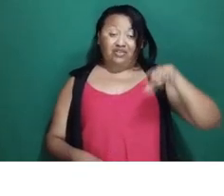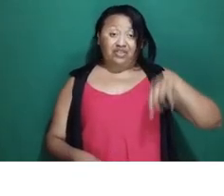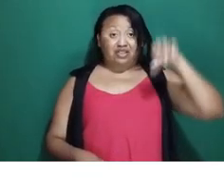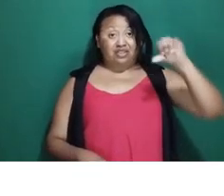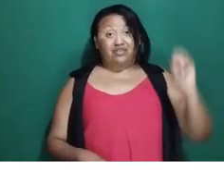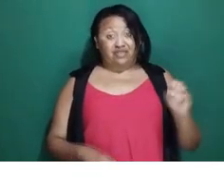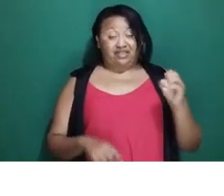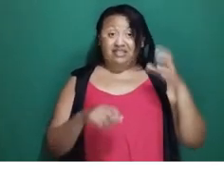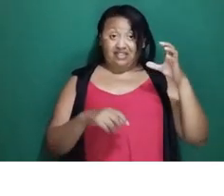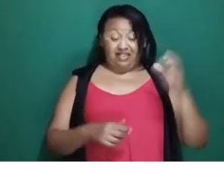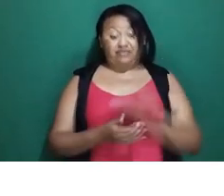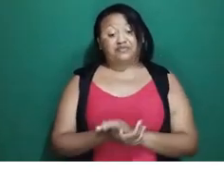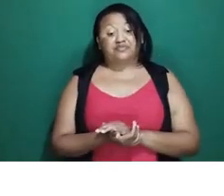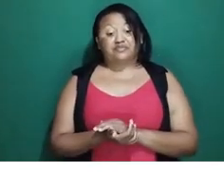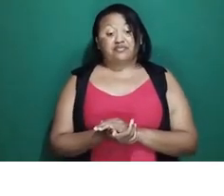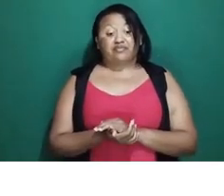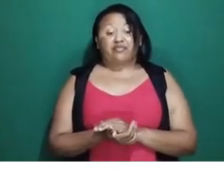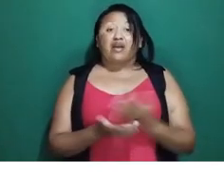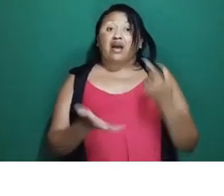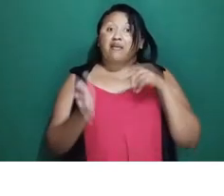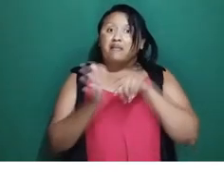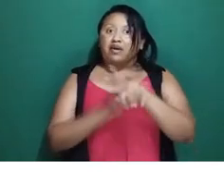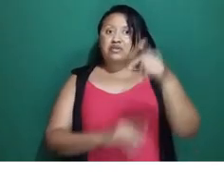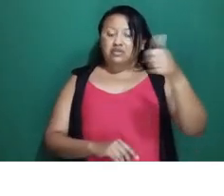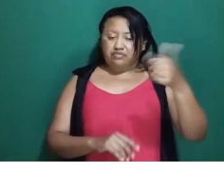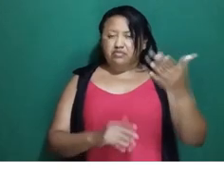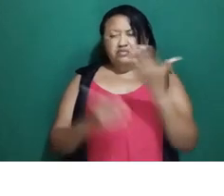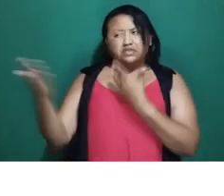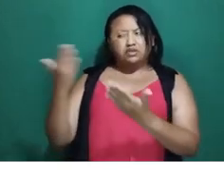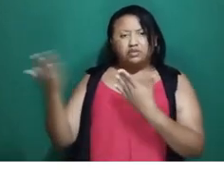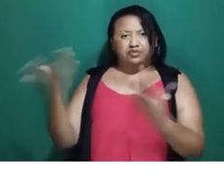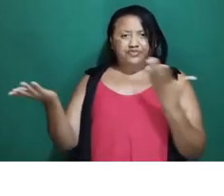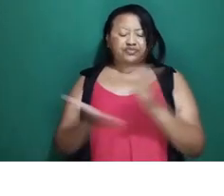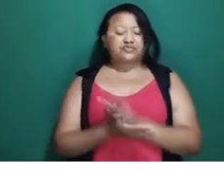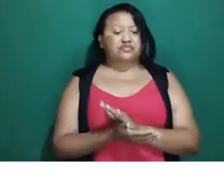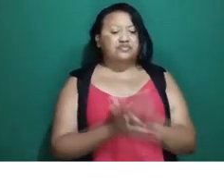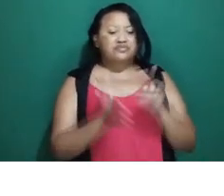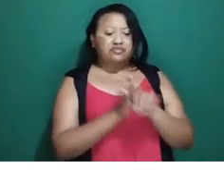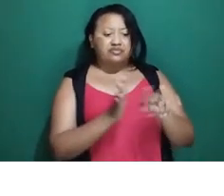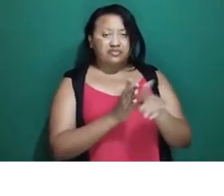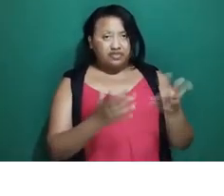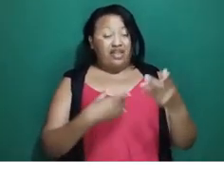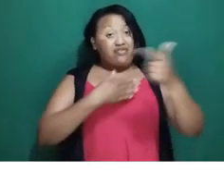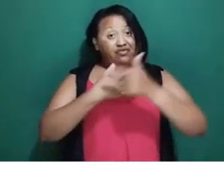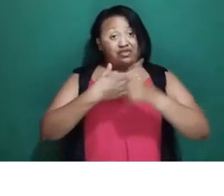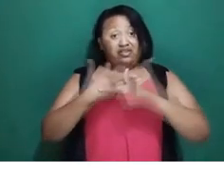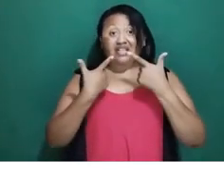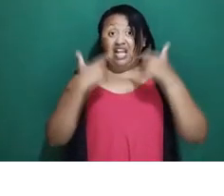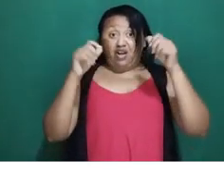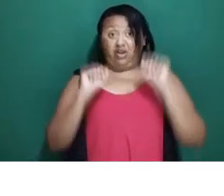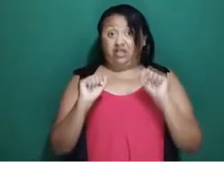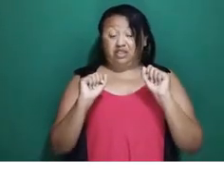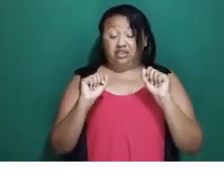questão 1 de acordo com os contextos de produção e recepção podemos afirmar que a função da linguagem